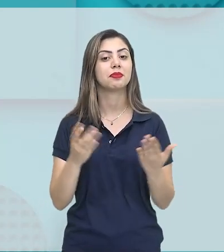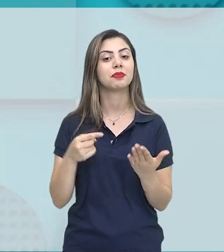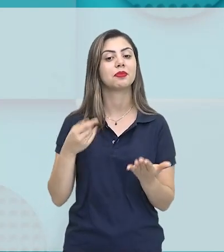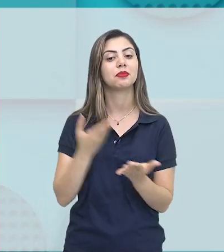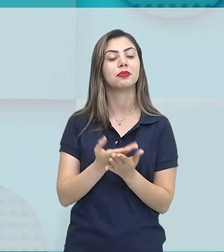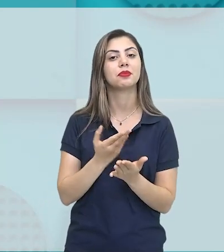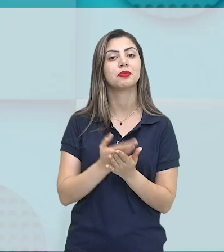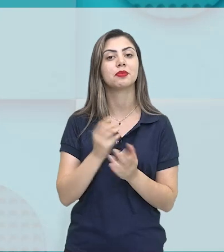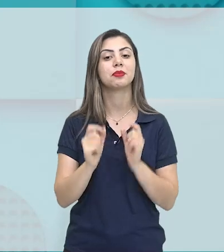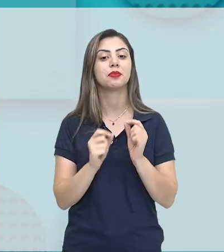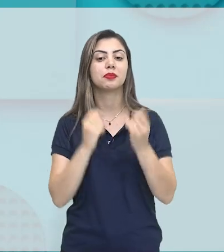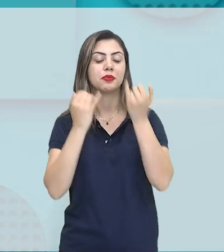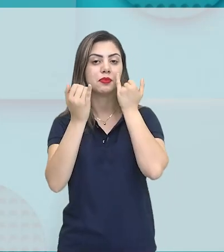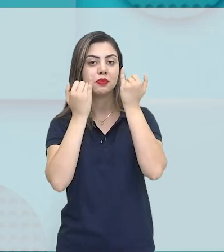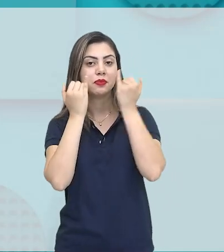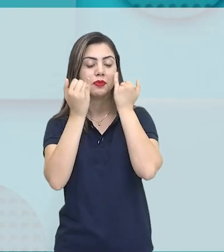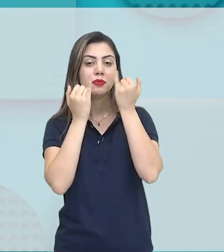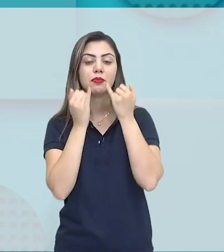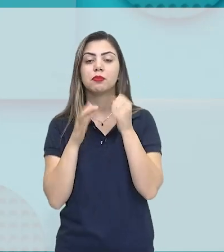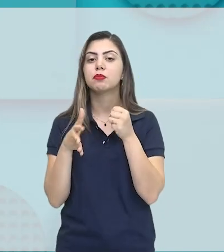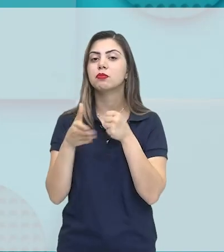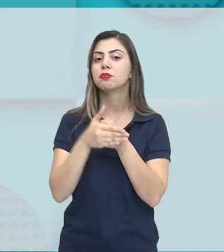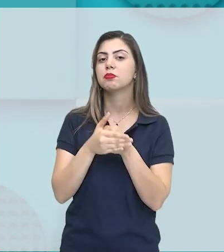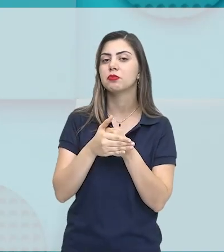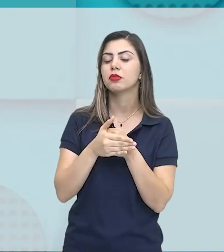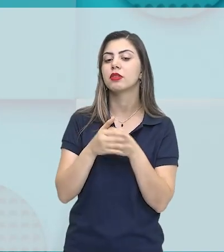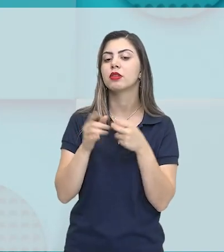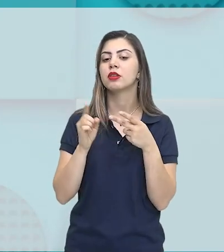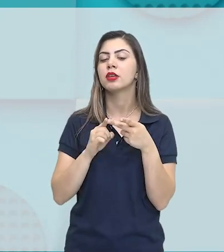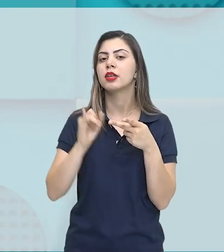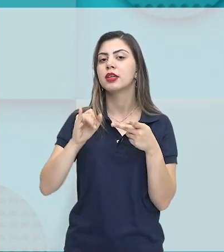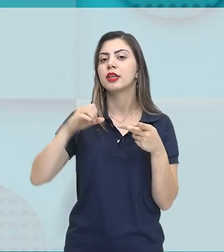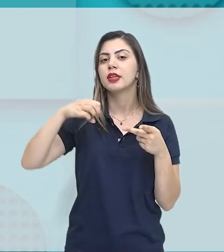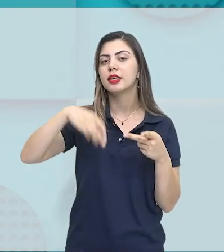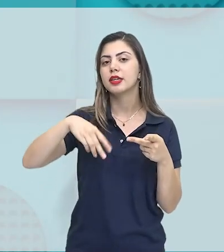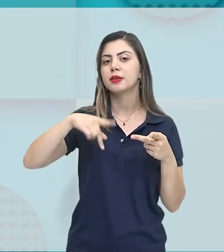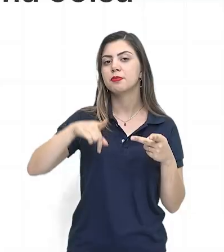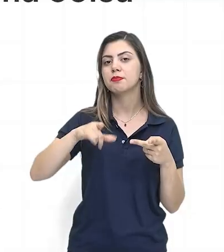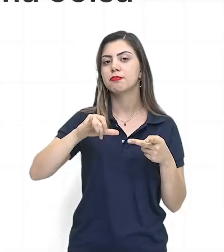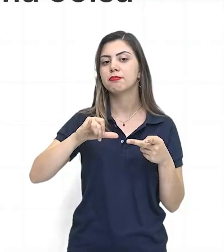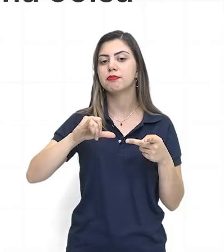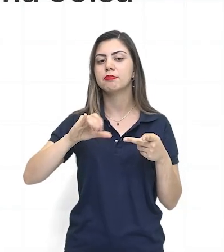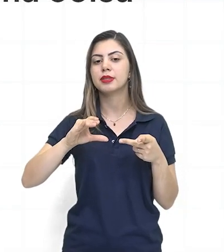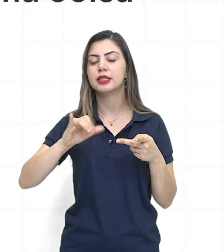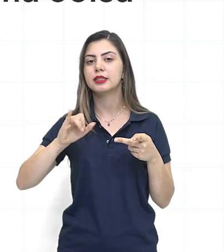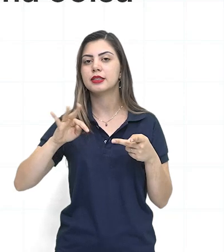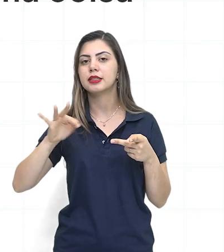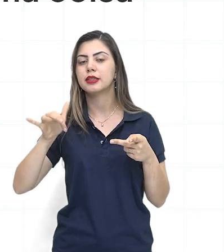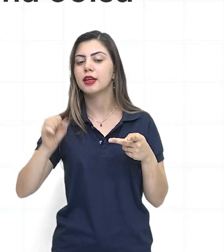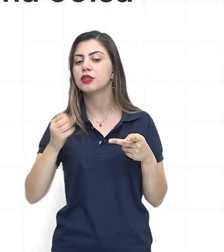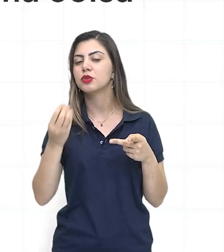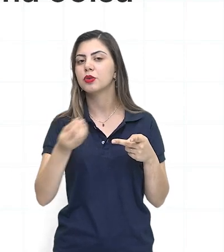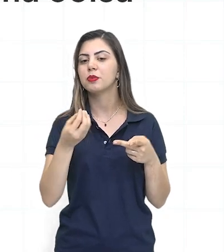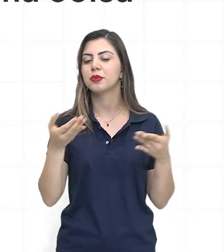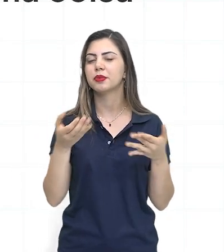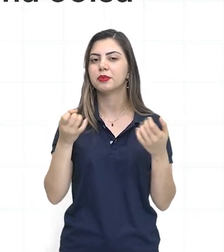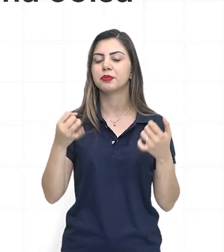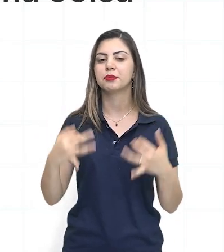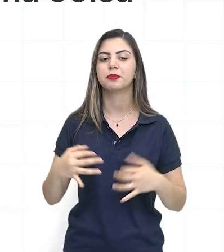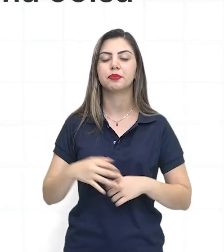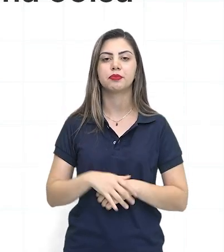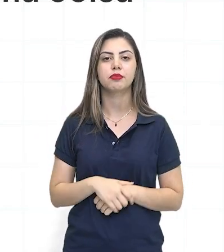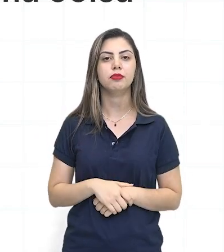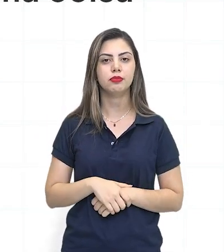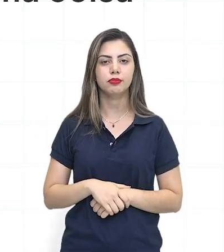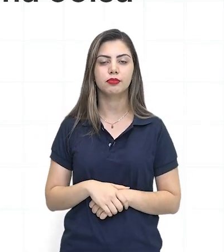entender as informações implícitas, como elas se dão, como elas ocorrem no texto. Vamos compreendê-las.